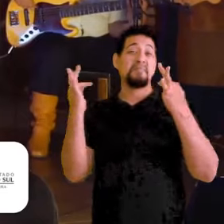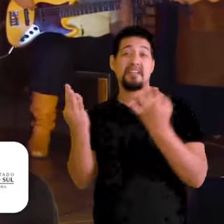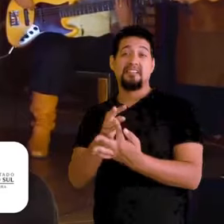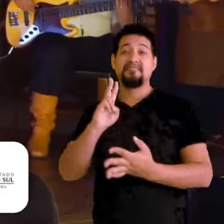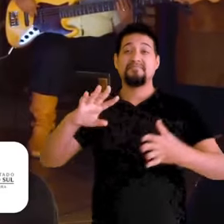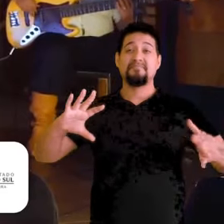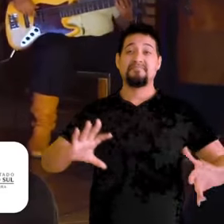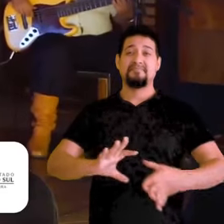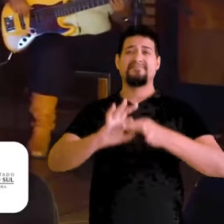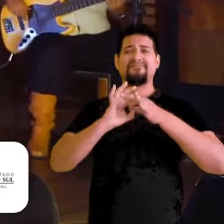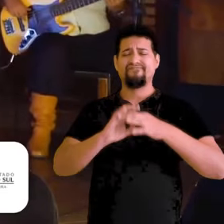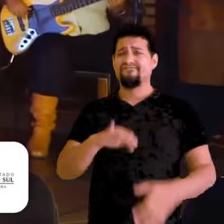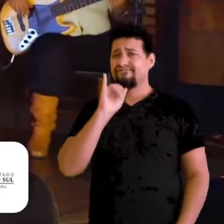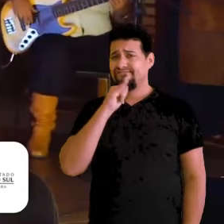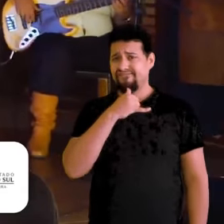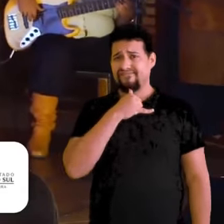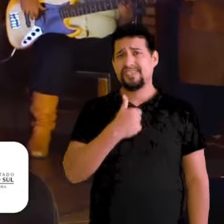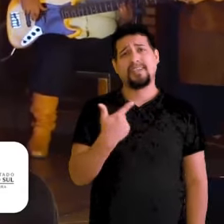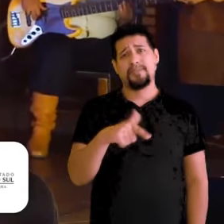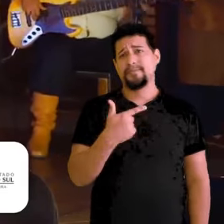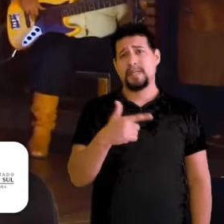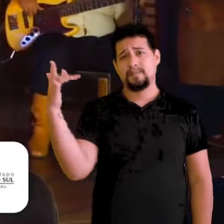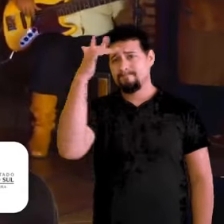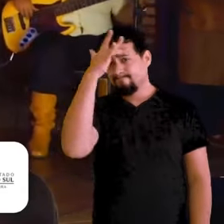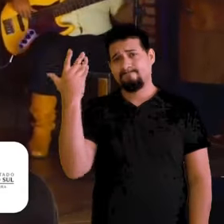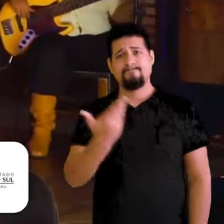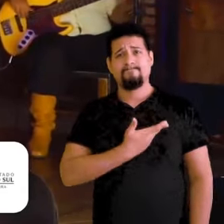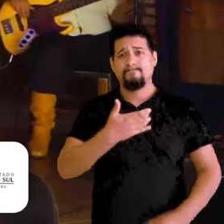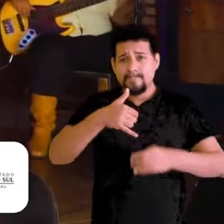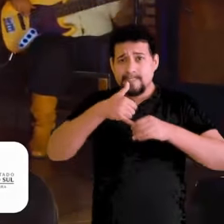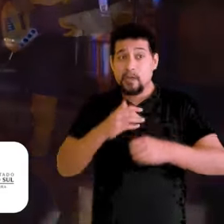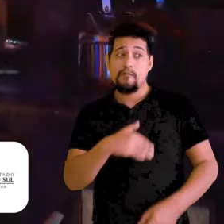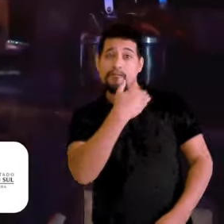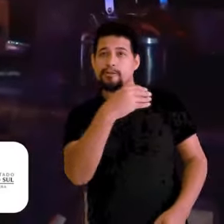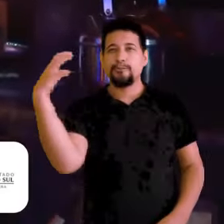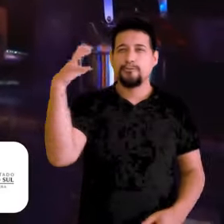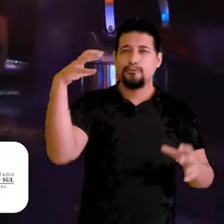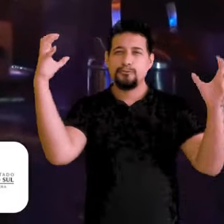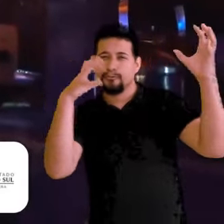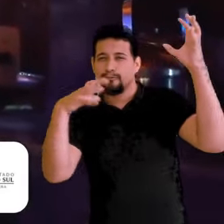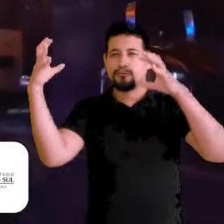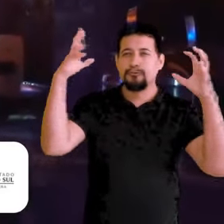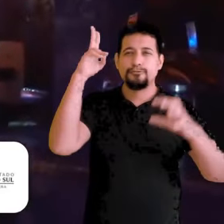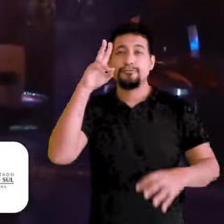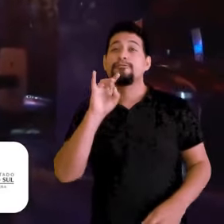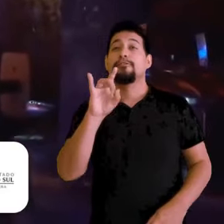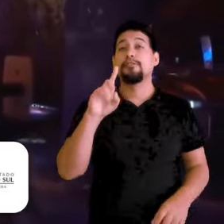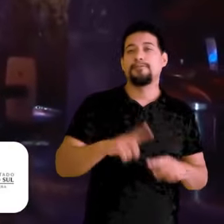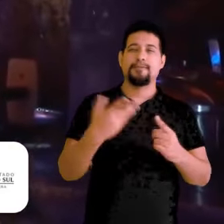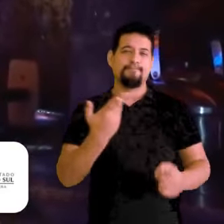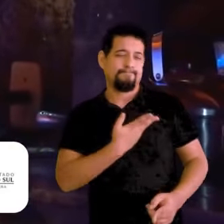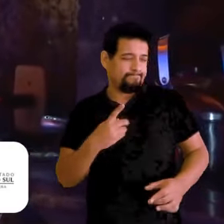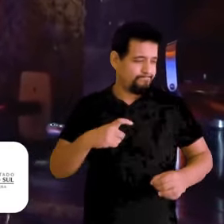em parceria, e como é triste quem não tem pra chimarrear. Lá fora a chuva molha o campo lentamente, só